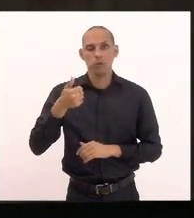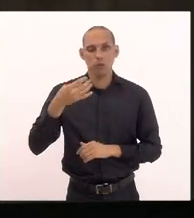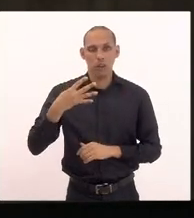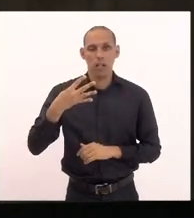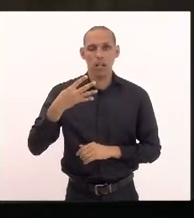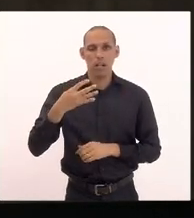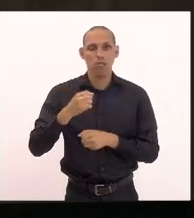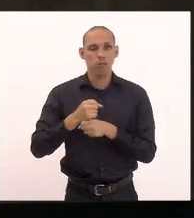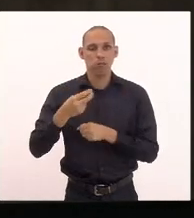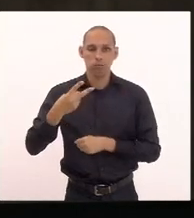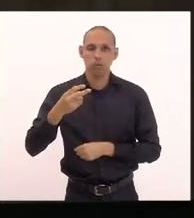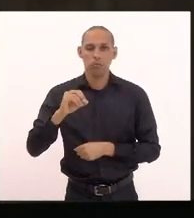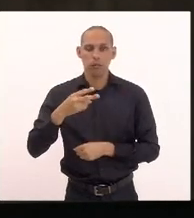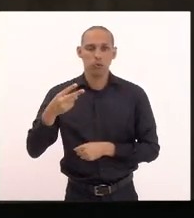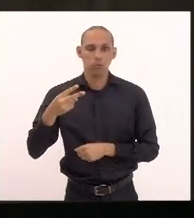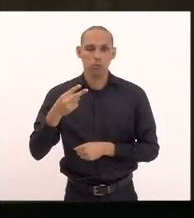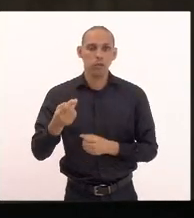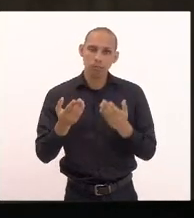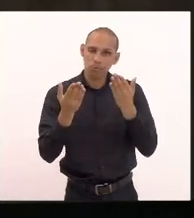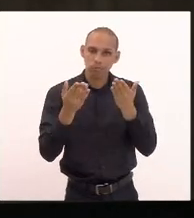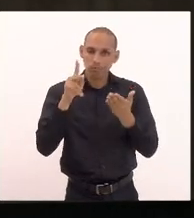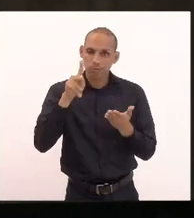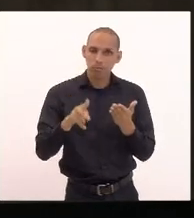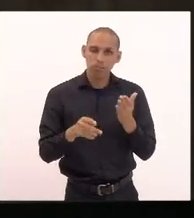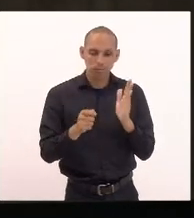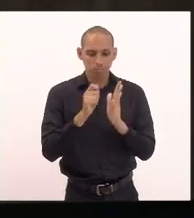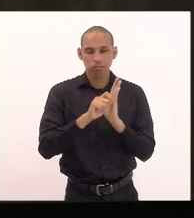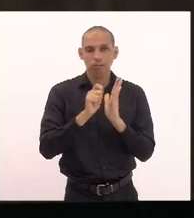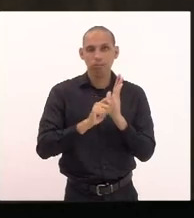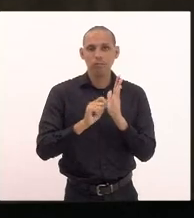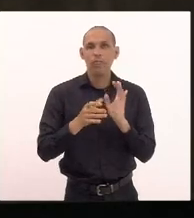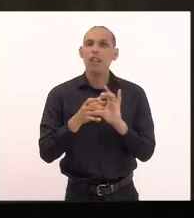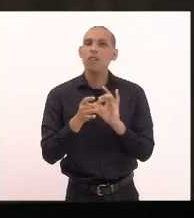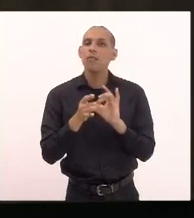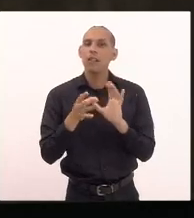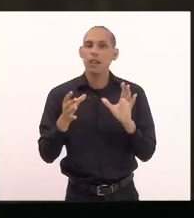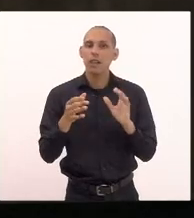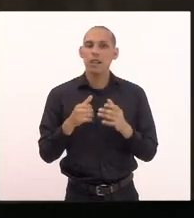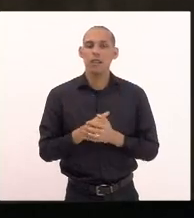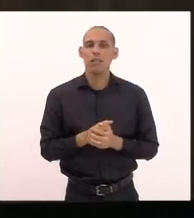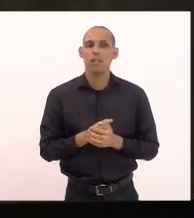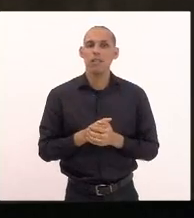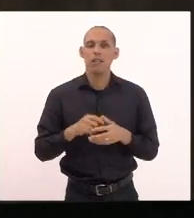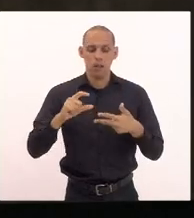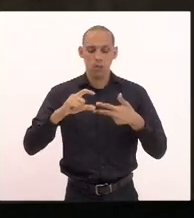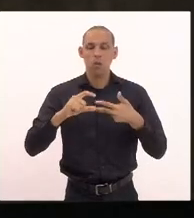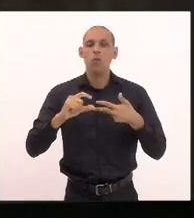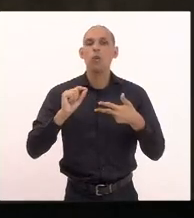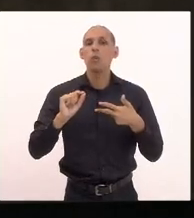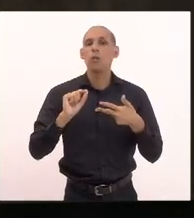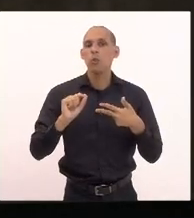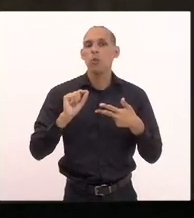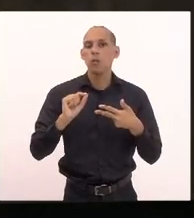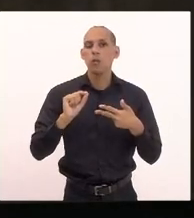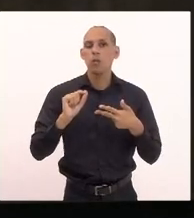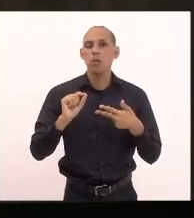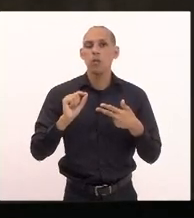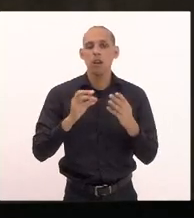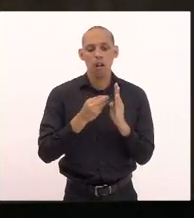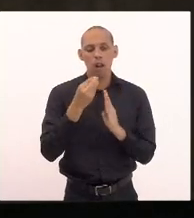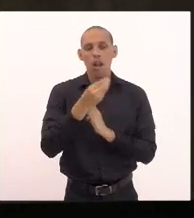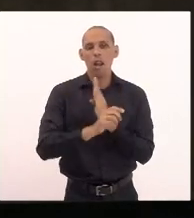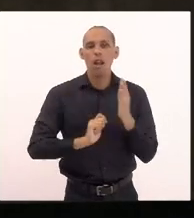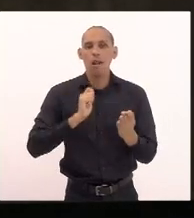5414, de 22, de vossa autoria, ele visa autorizar o Executivo a alterar o calendário